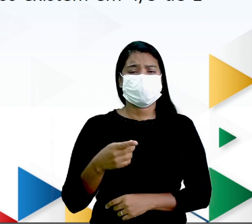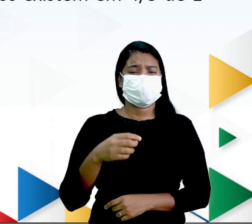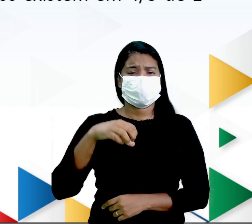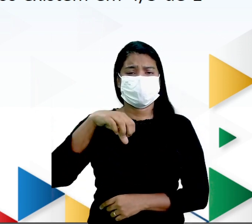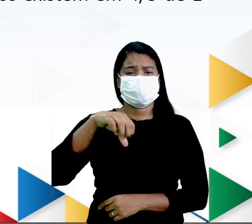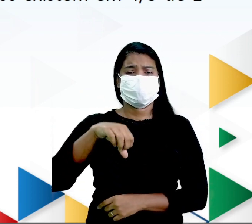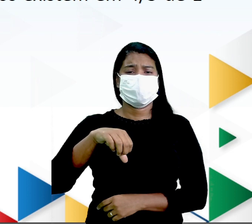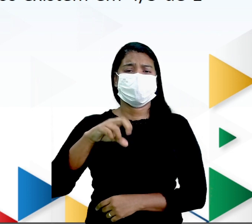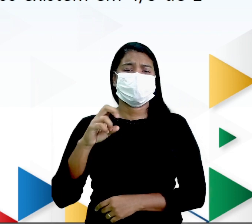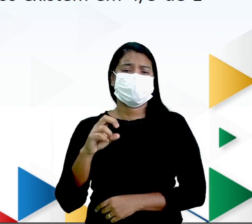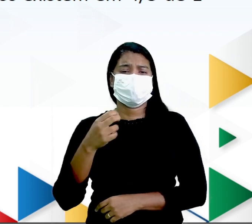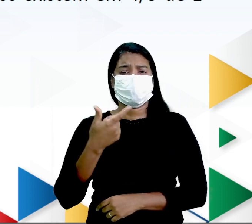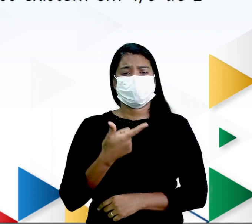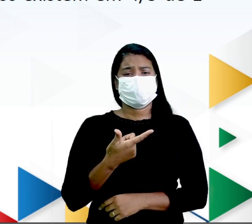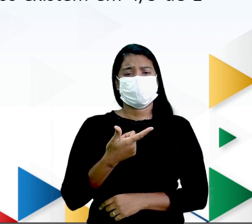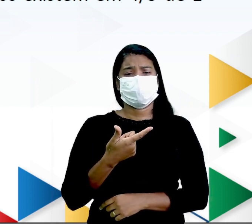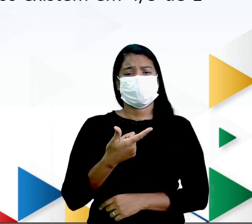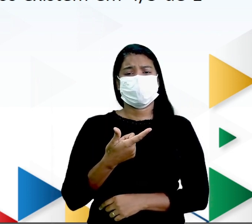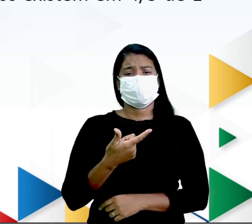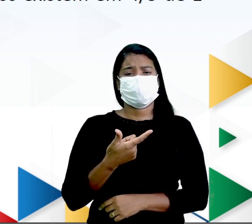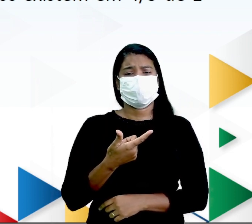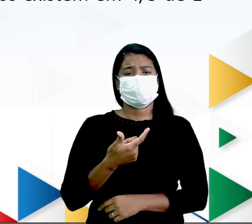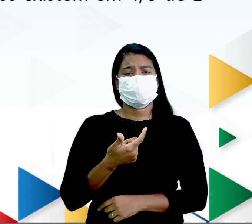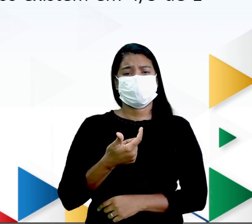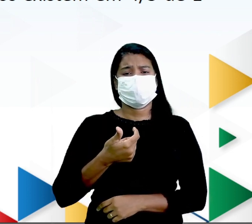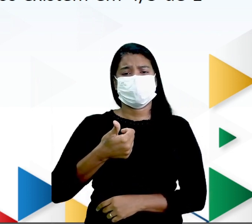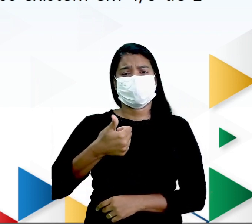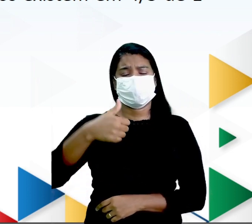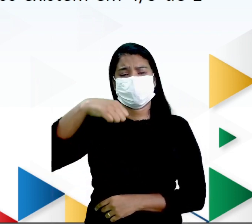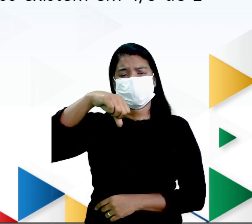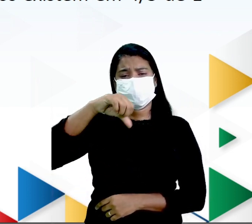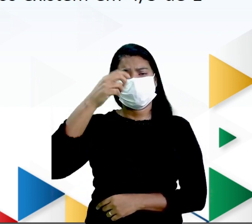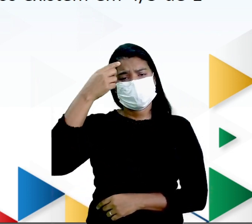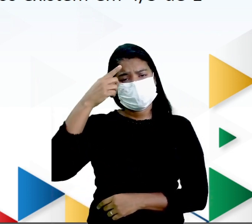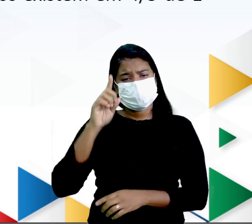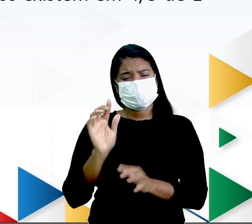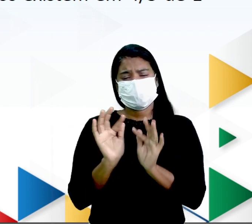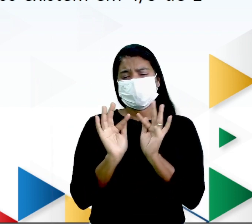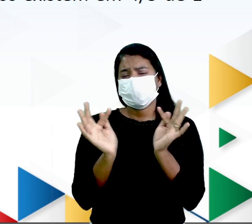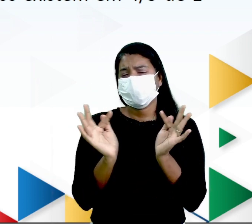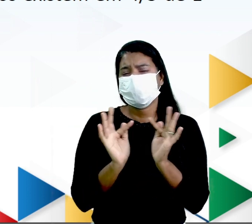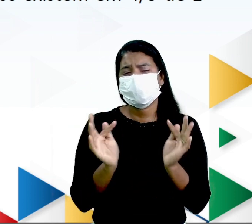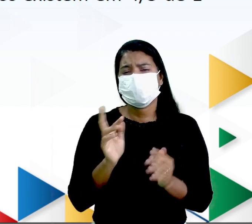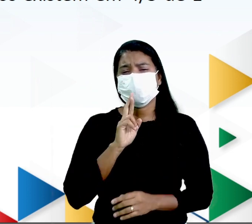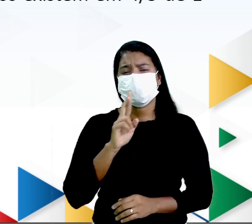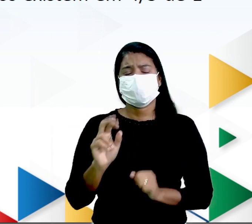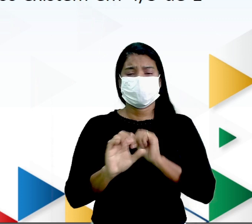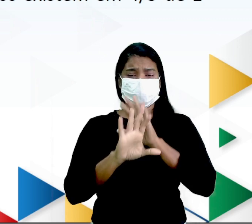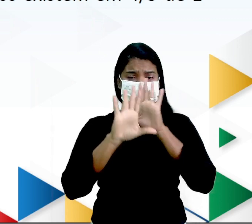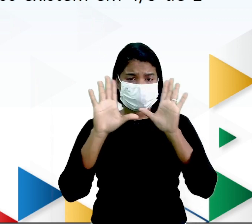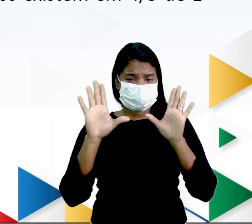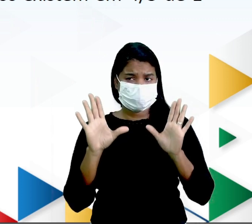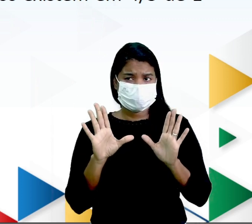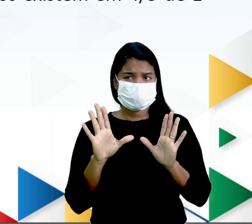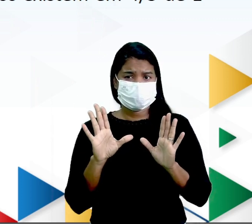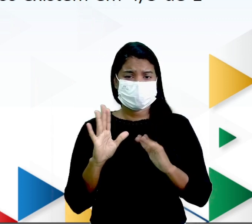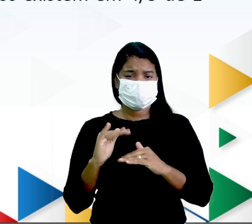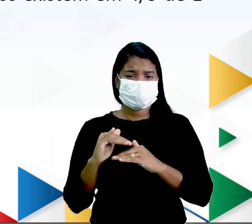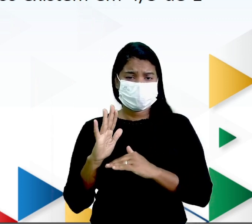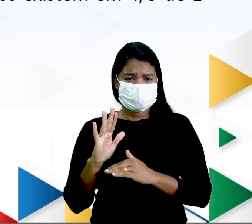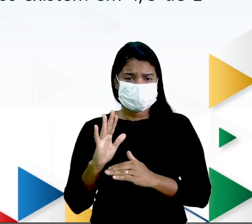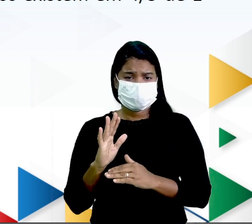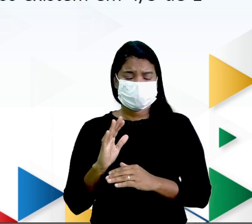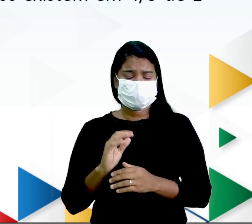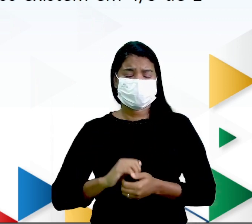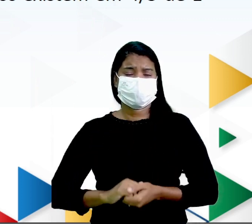por 5 dá 219 dias. Resposta muito simples, viu aí? Claro que aí dá uma continha maior, tá